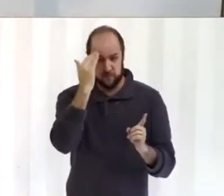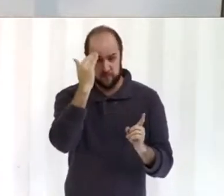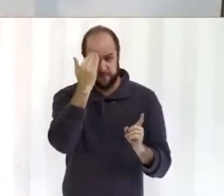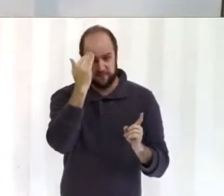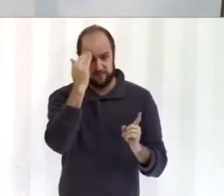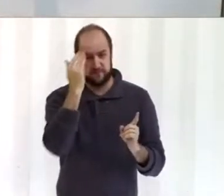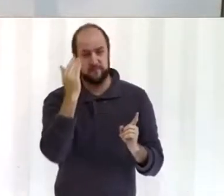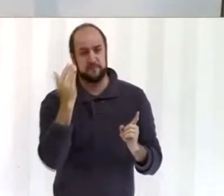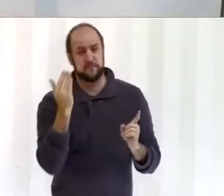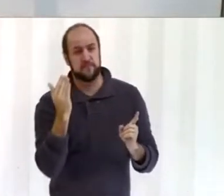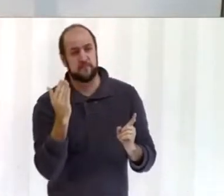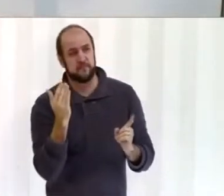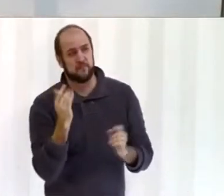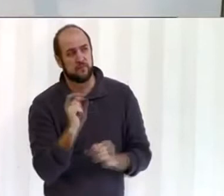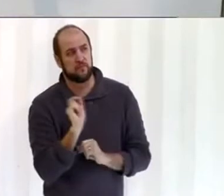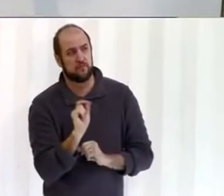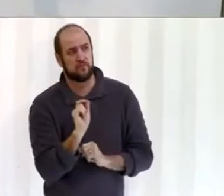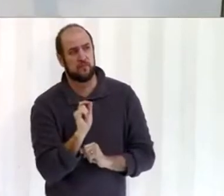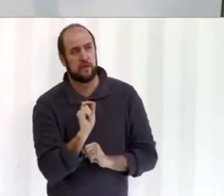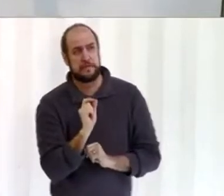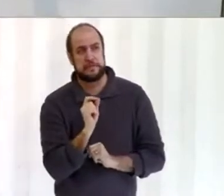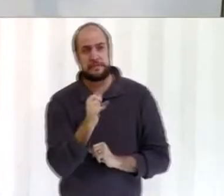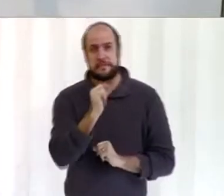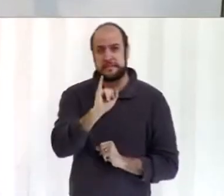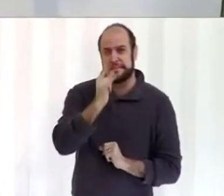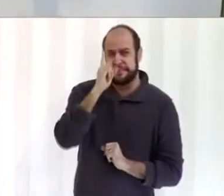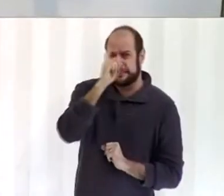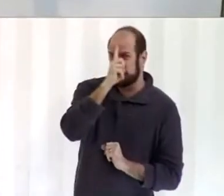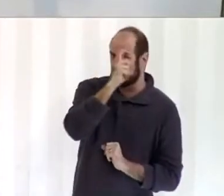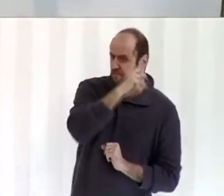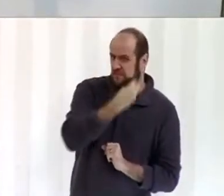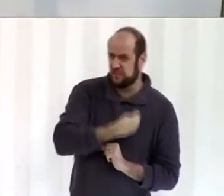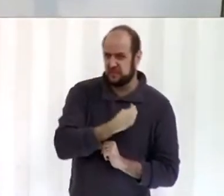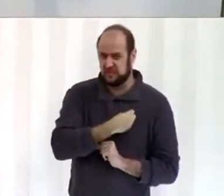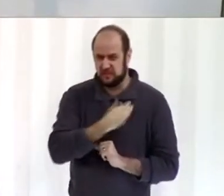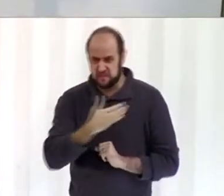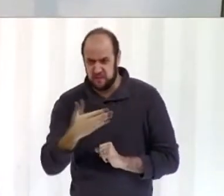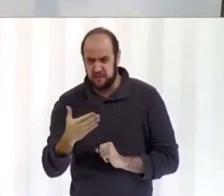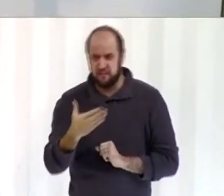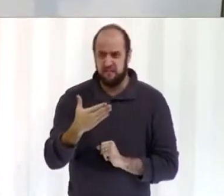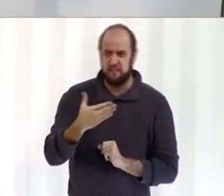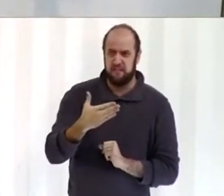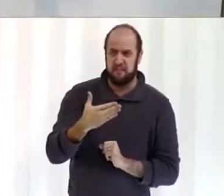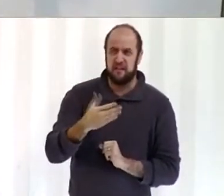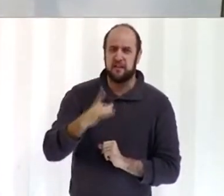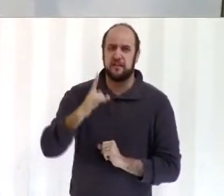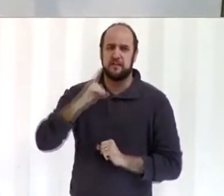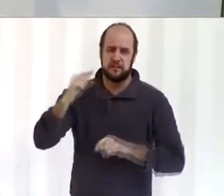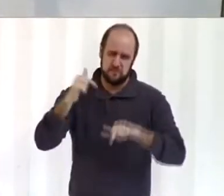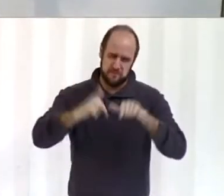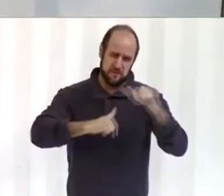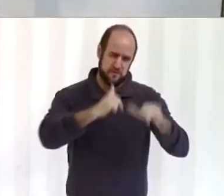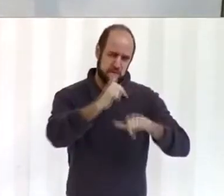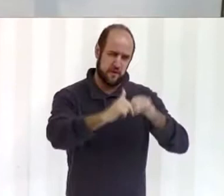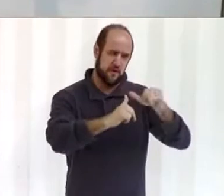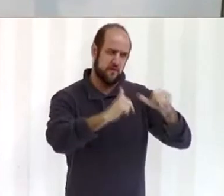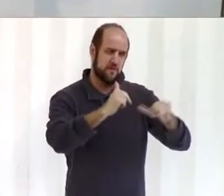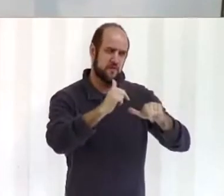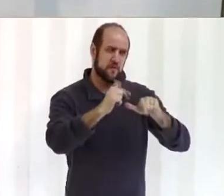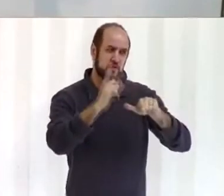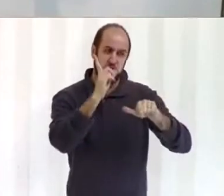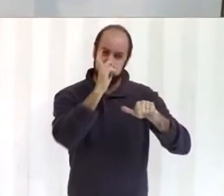que quando a dificuldade é muito grande, a possibilidade de Deus agir é